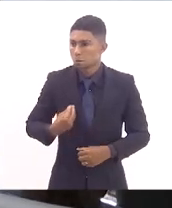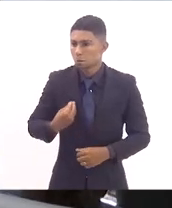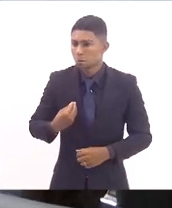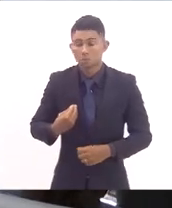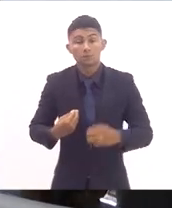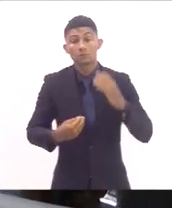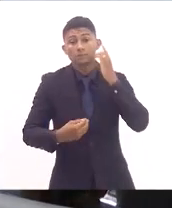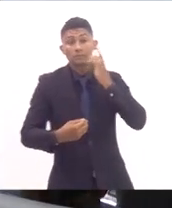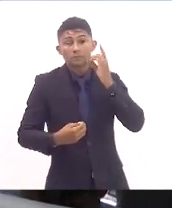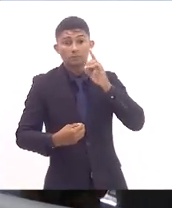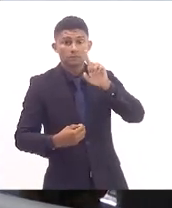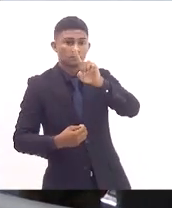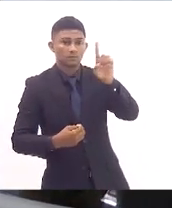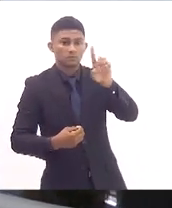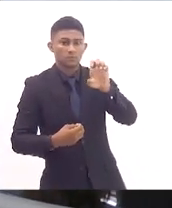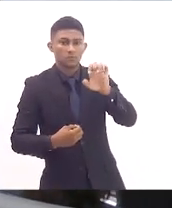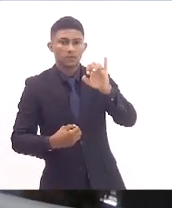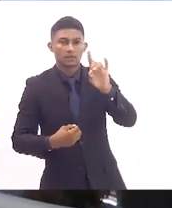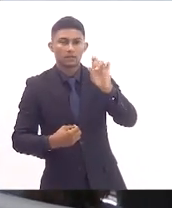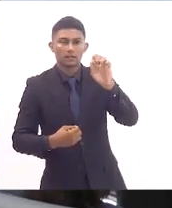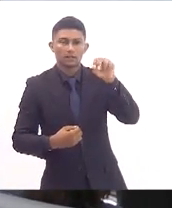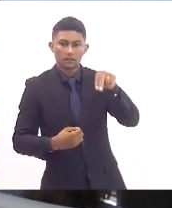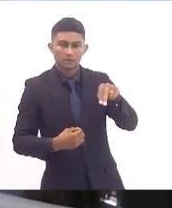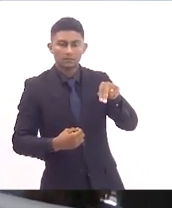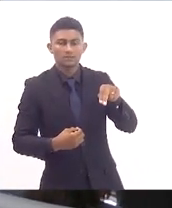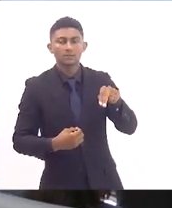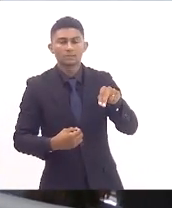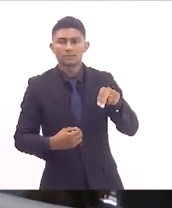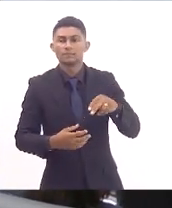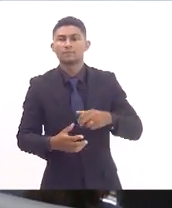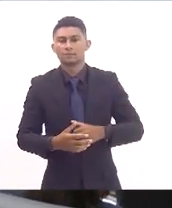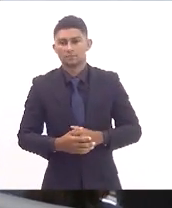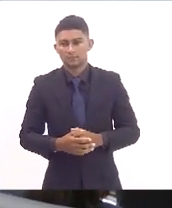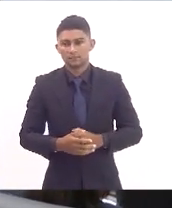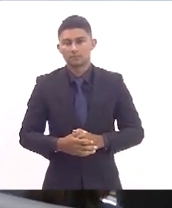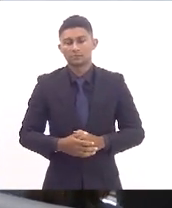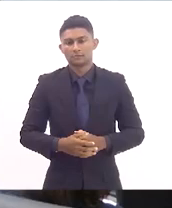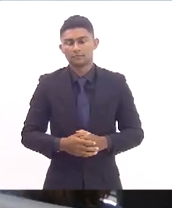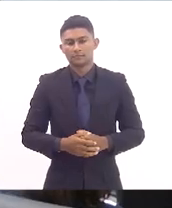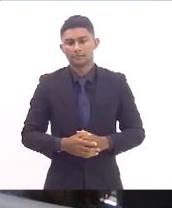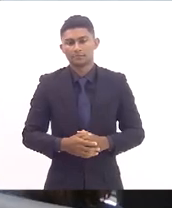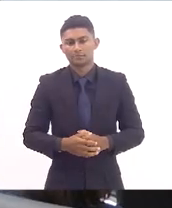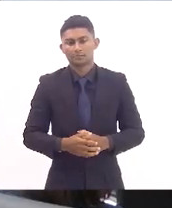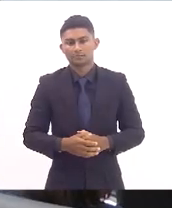Sagan eu sou dos principais deita-o